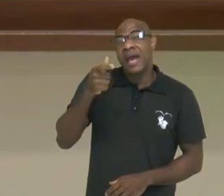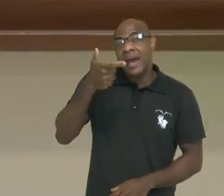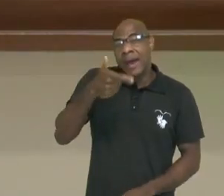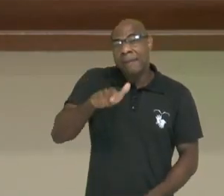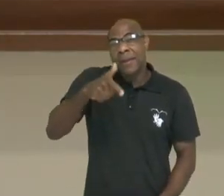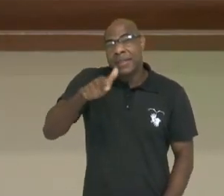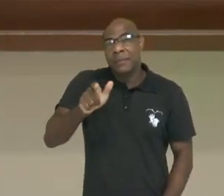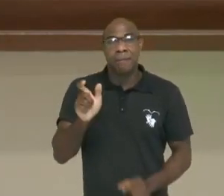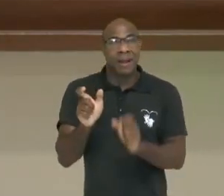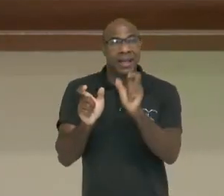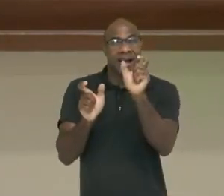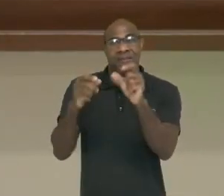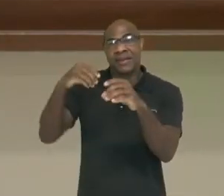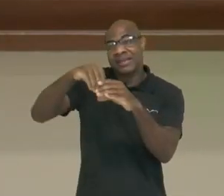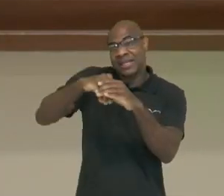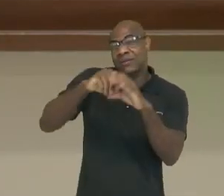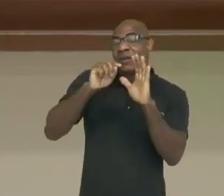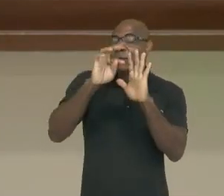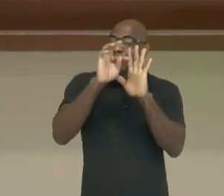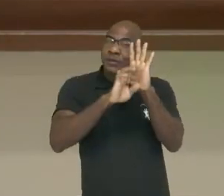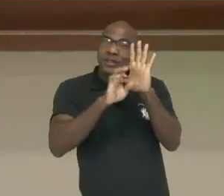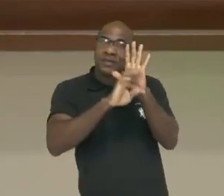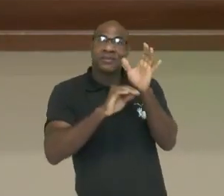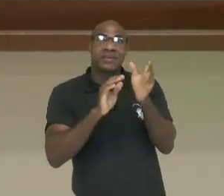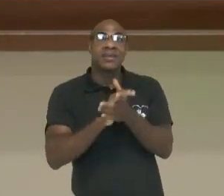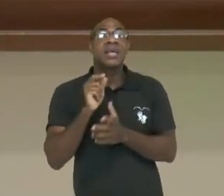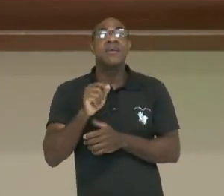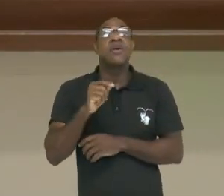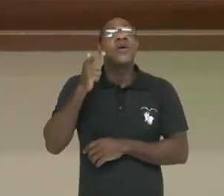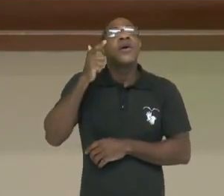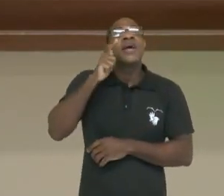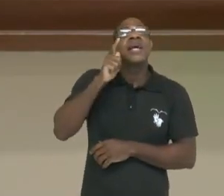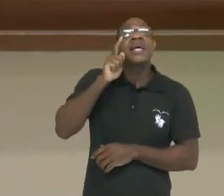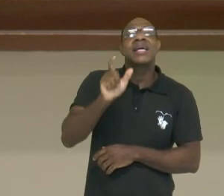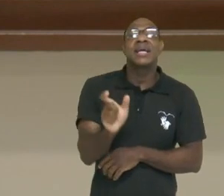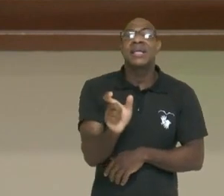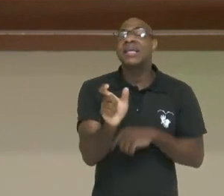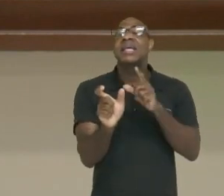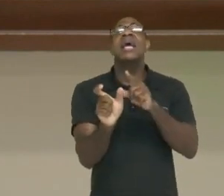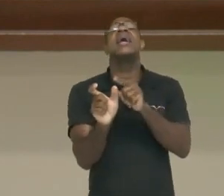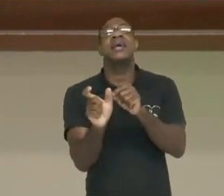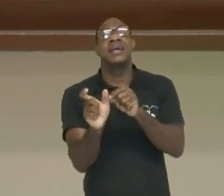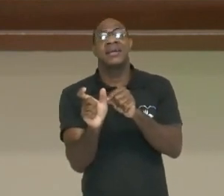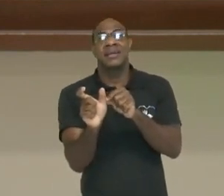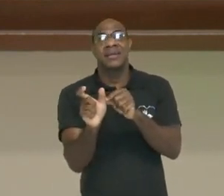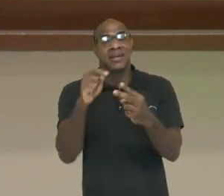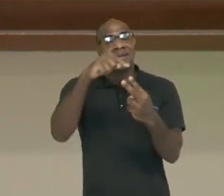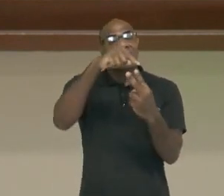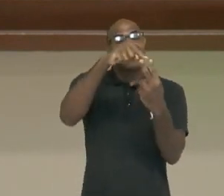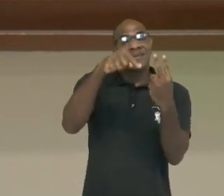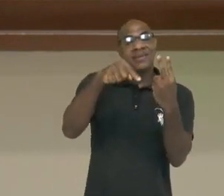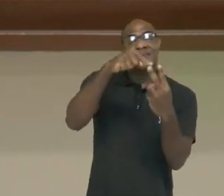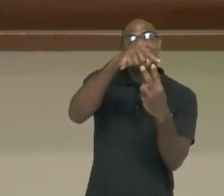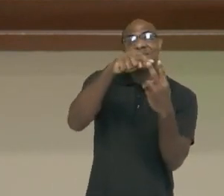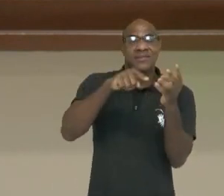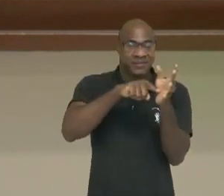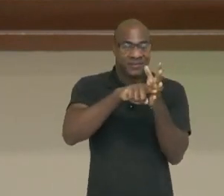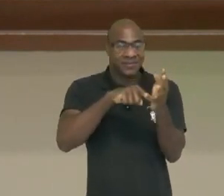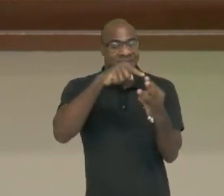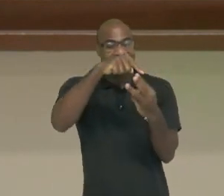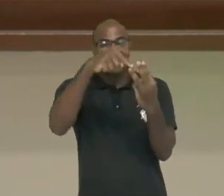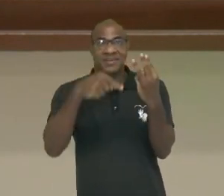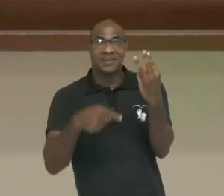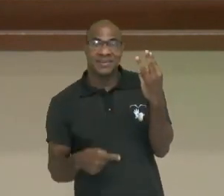Então, veja que quem que foram os ganhadores? Foram os cientistas. Veja que apesar de não ser